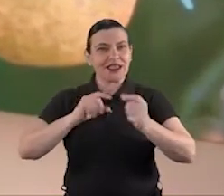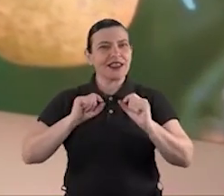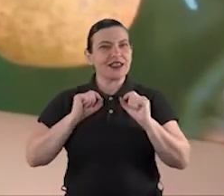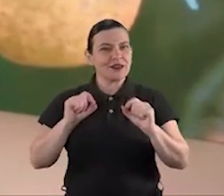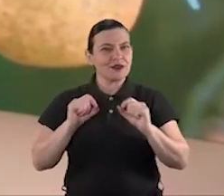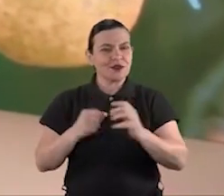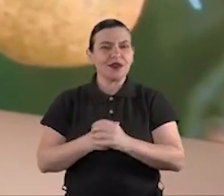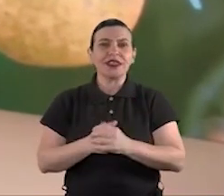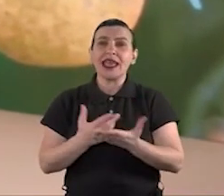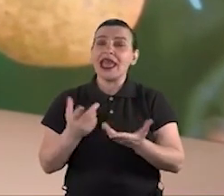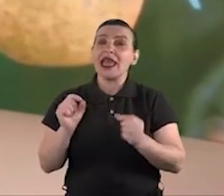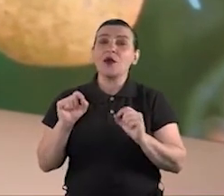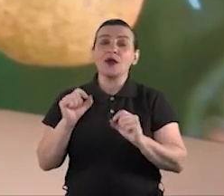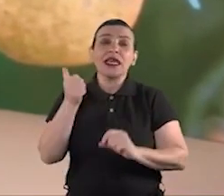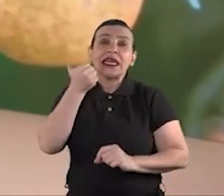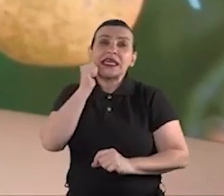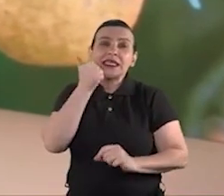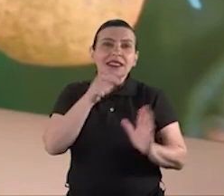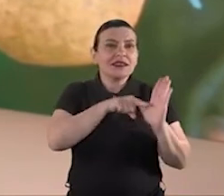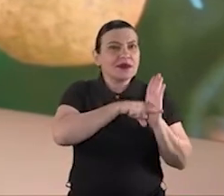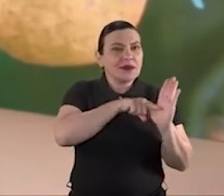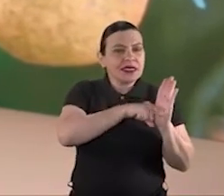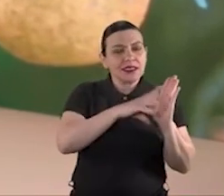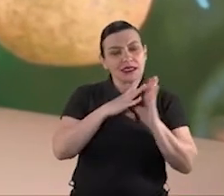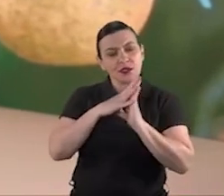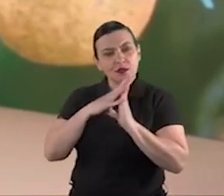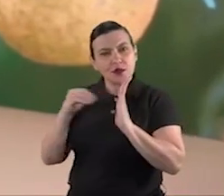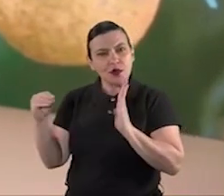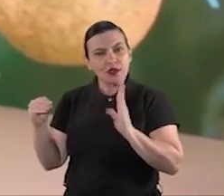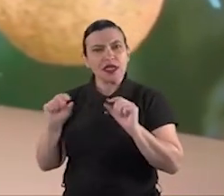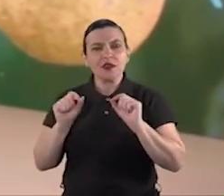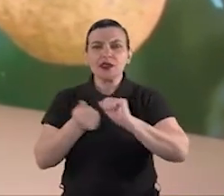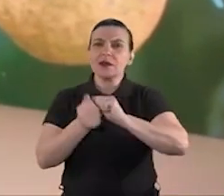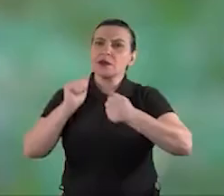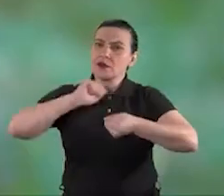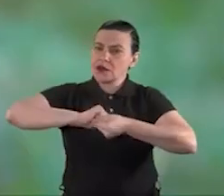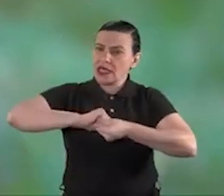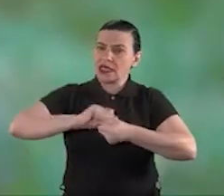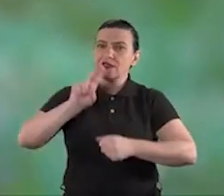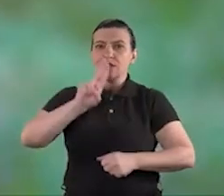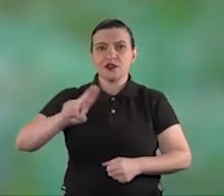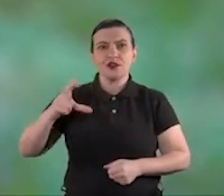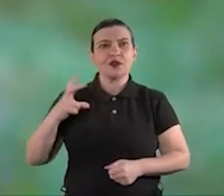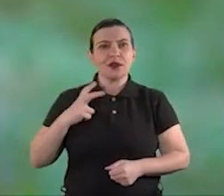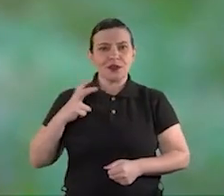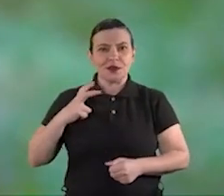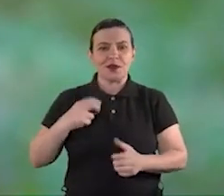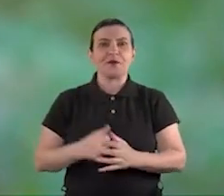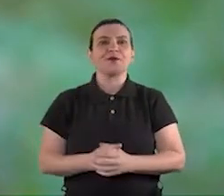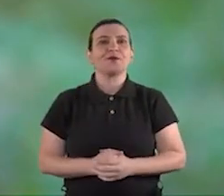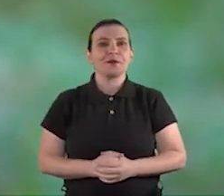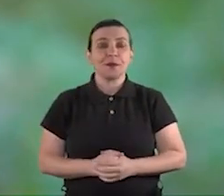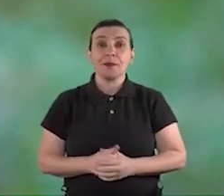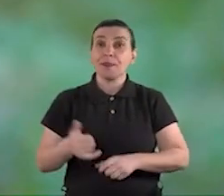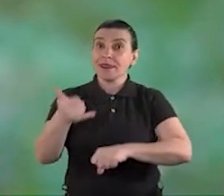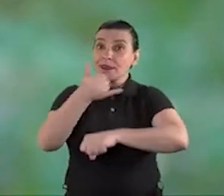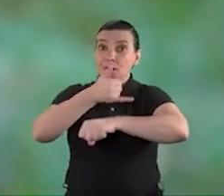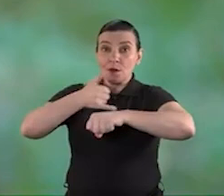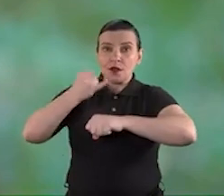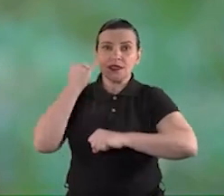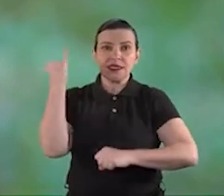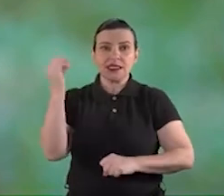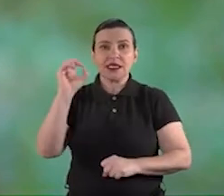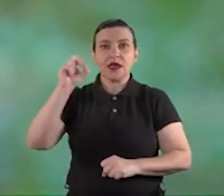uma confluência entre a ciência EA pesquisa e os modelos apropriados de uso pessoal e profissional o óleo essencial